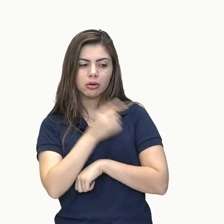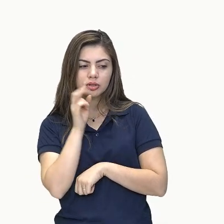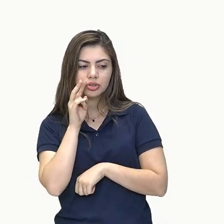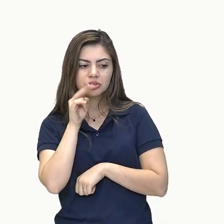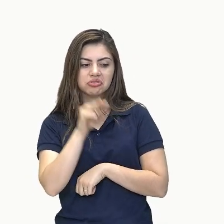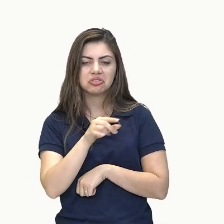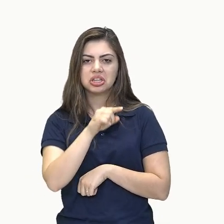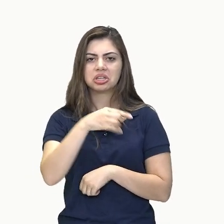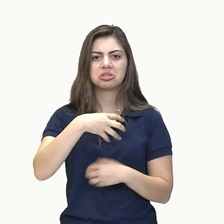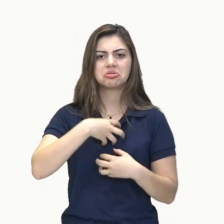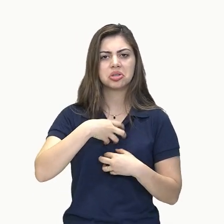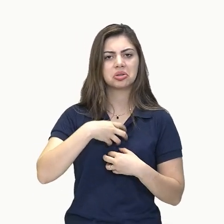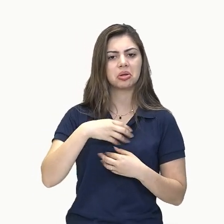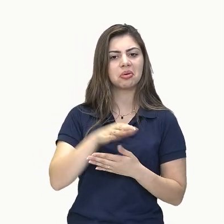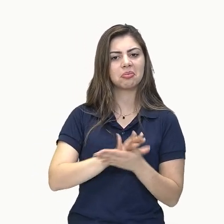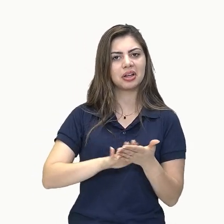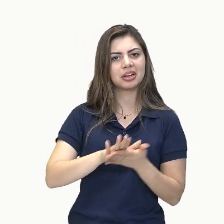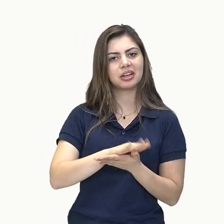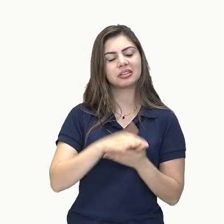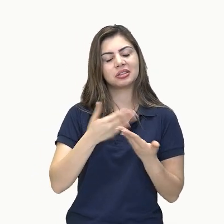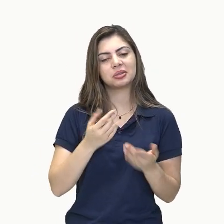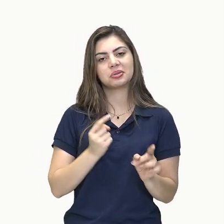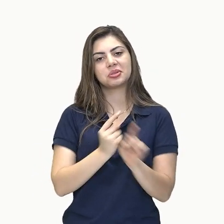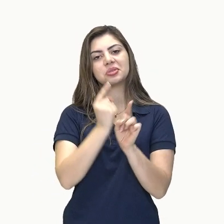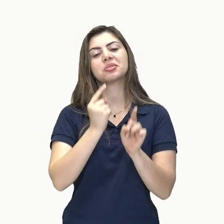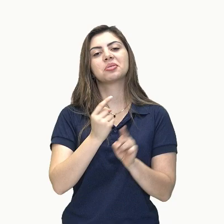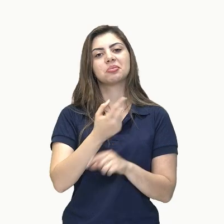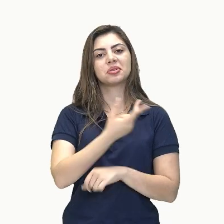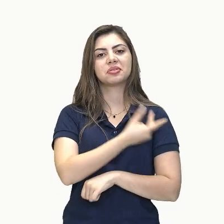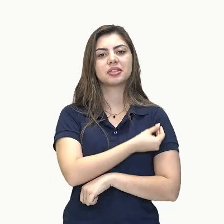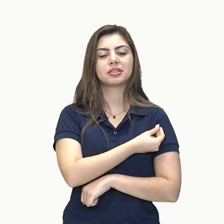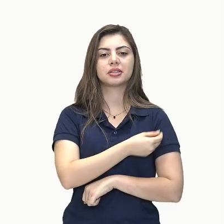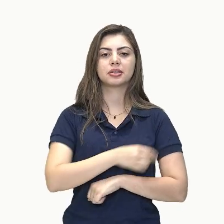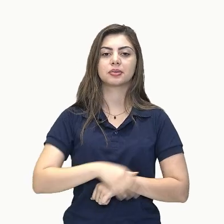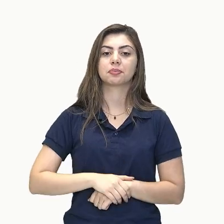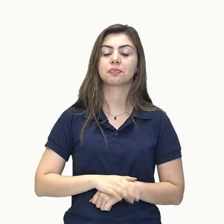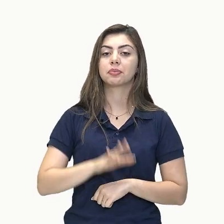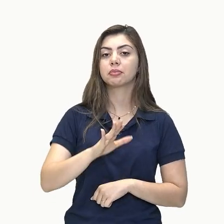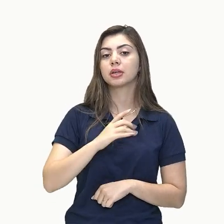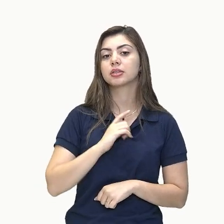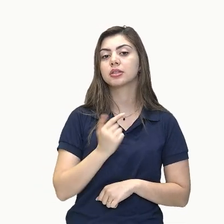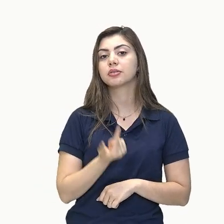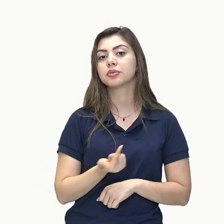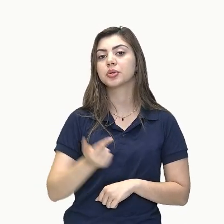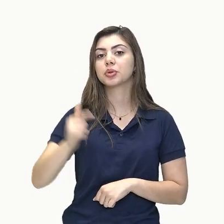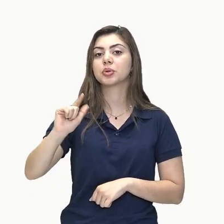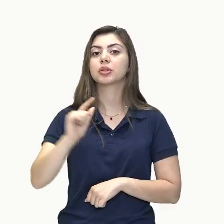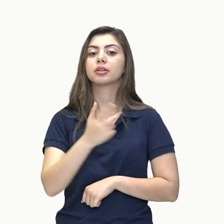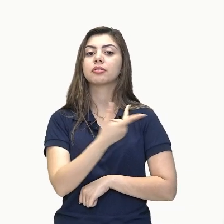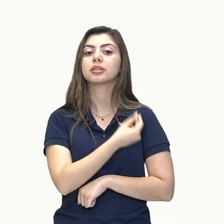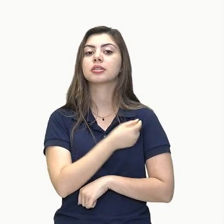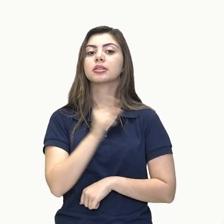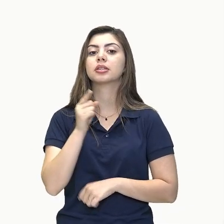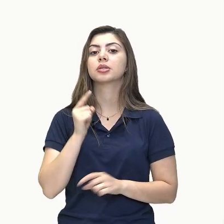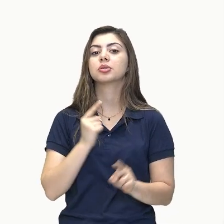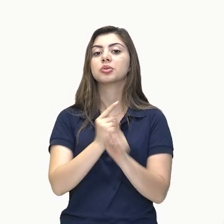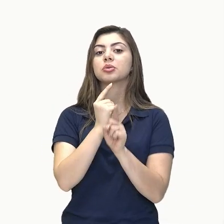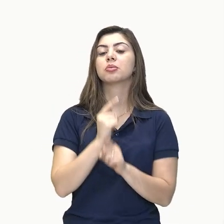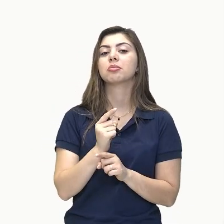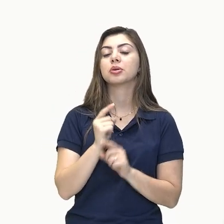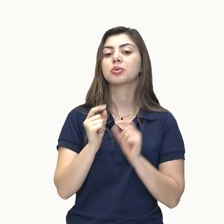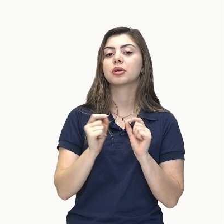a vacina contra a cólera aviária. A outra vacina que ele desenvolveu foi contra o antraz. Ele aplicou o